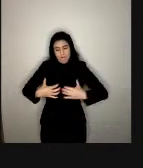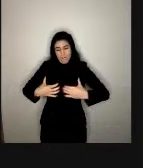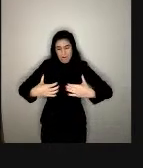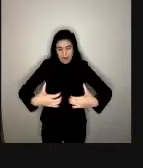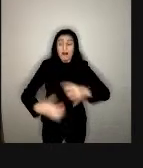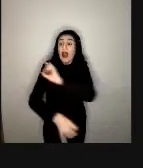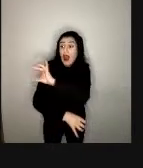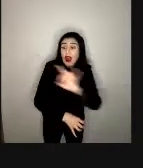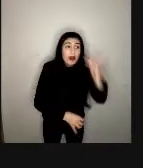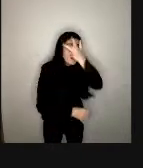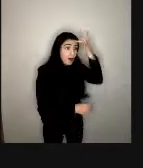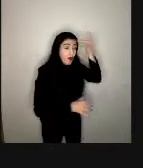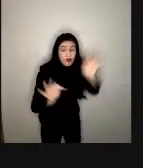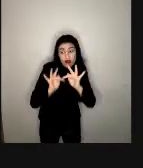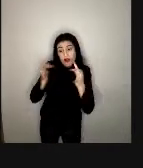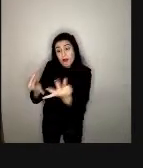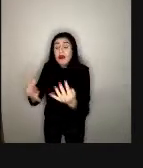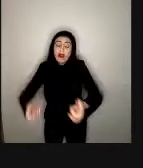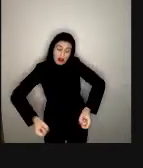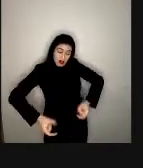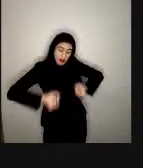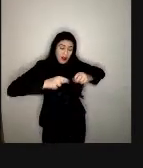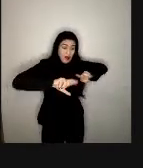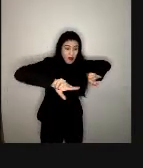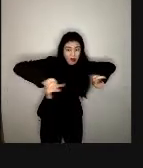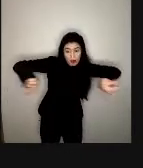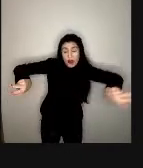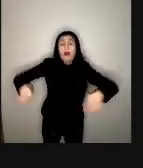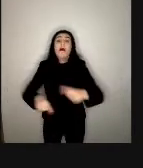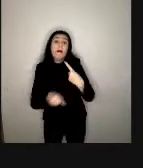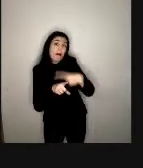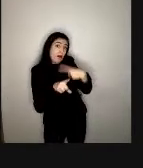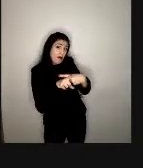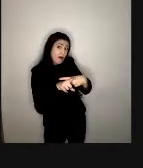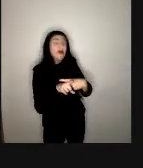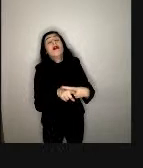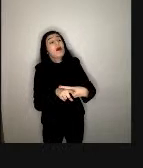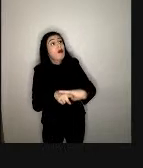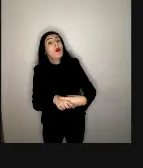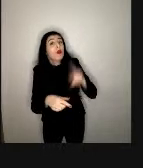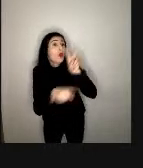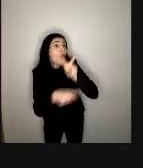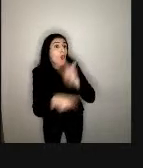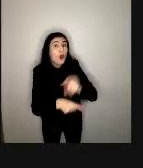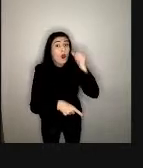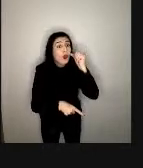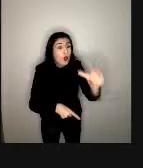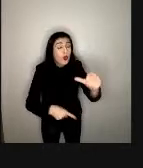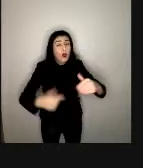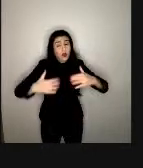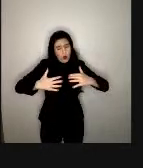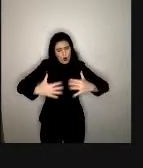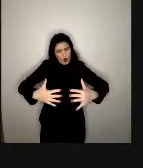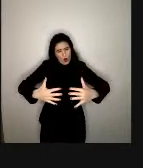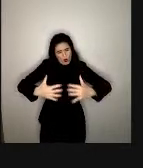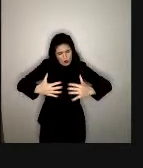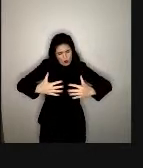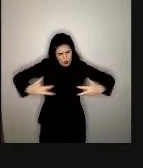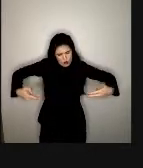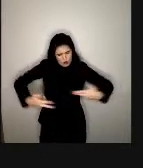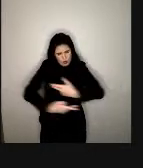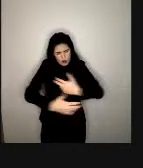diferente? Justamente porque ele mexe com os símbolos do feminino, a perda dos seios, a perda da fertilidade, da